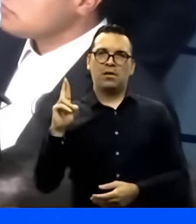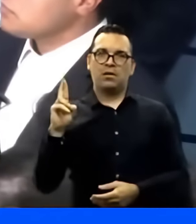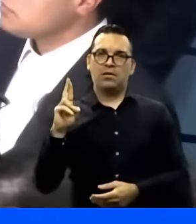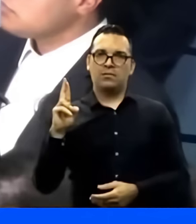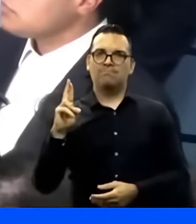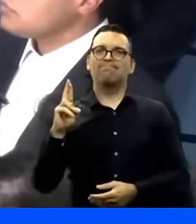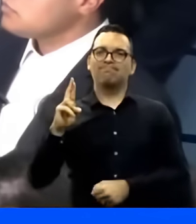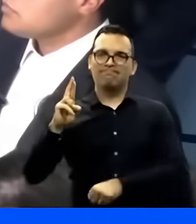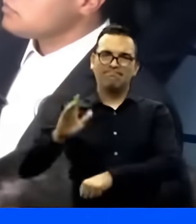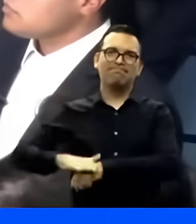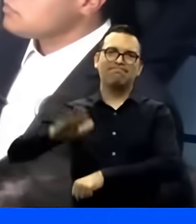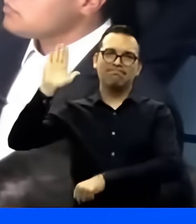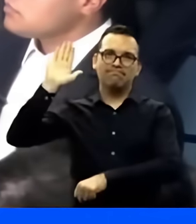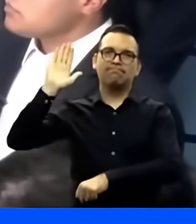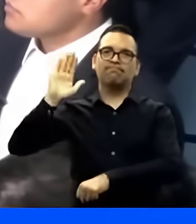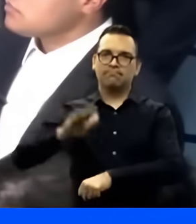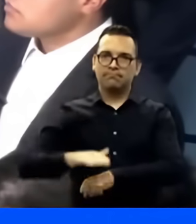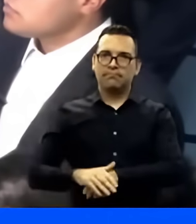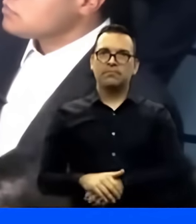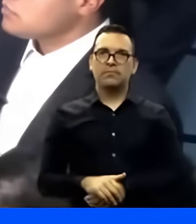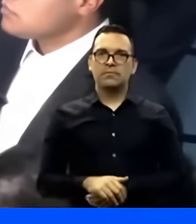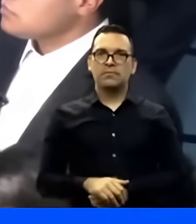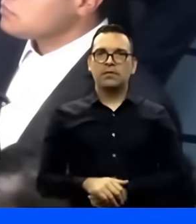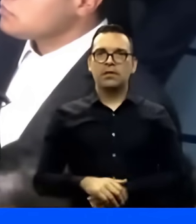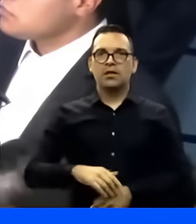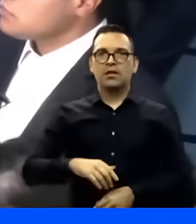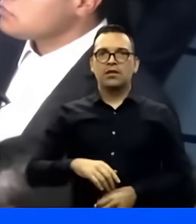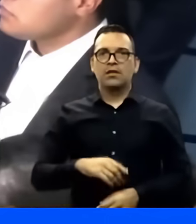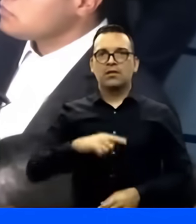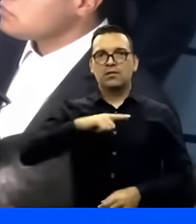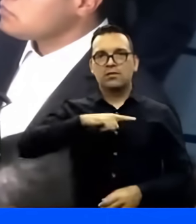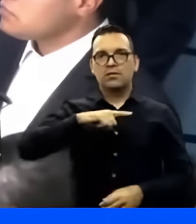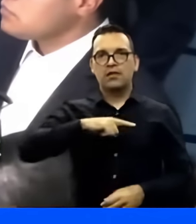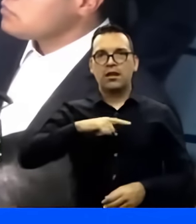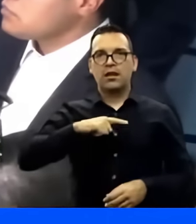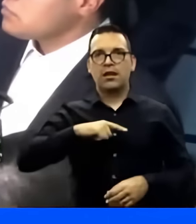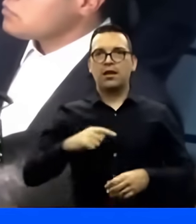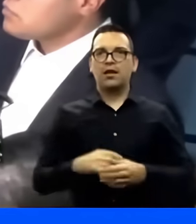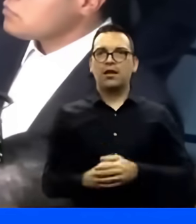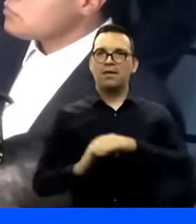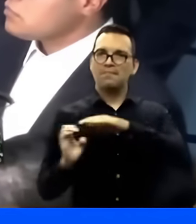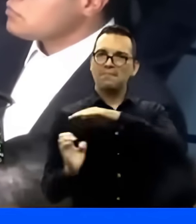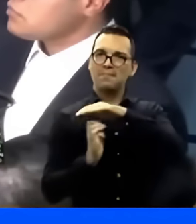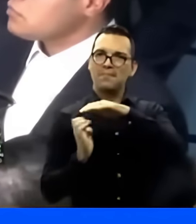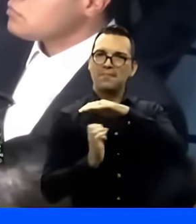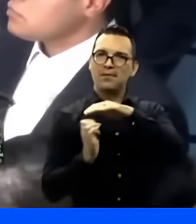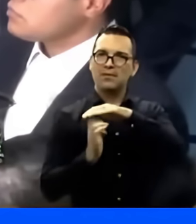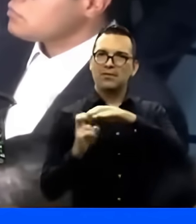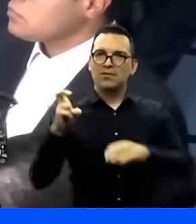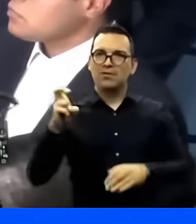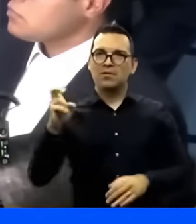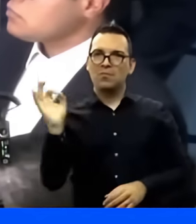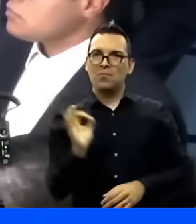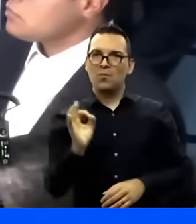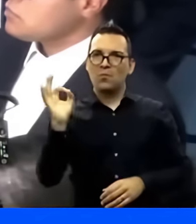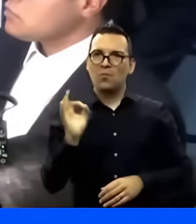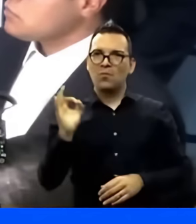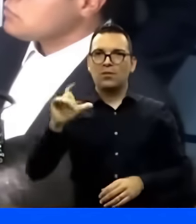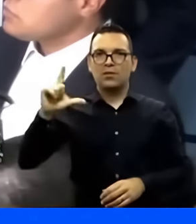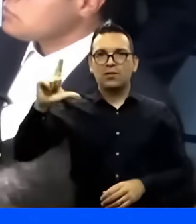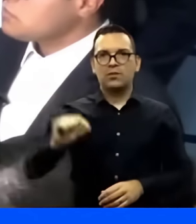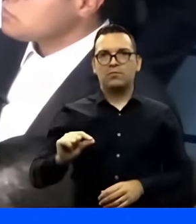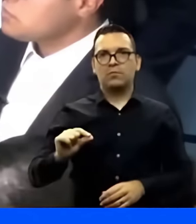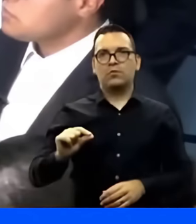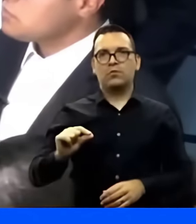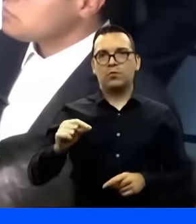nós conseguimos, tirando super simples ou algumas coisas assim, cortar 5% desses gastos, nós estamos falando de um corte